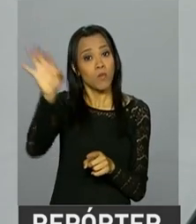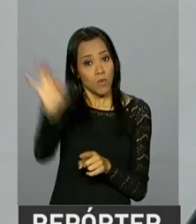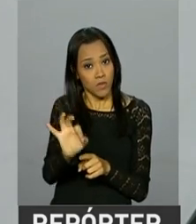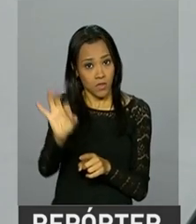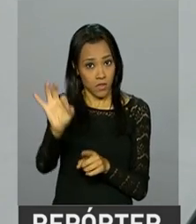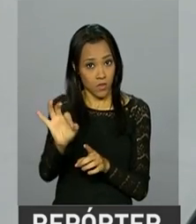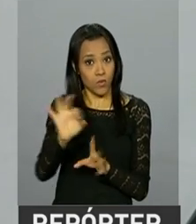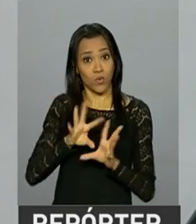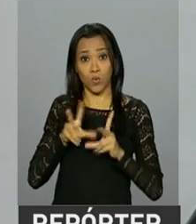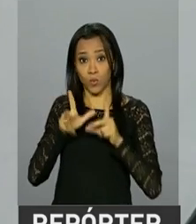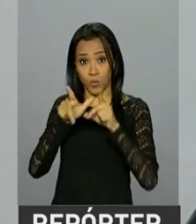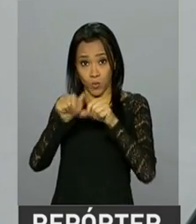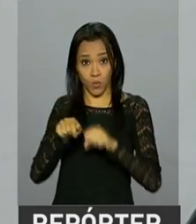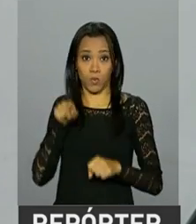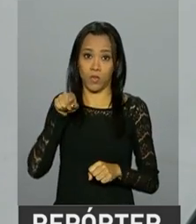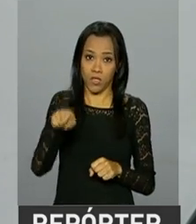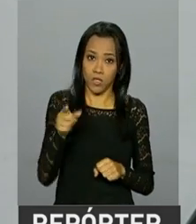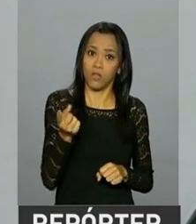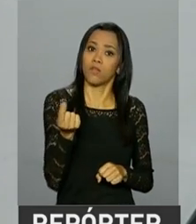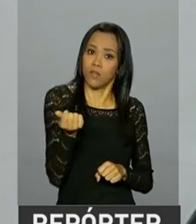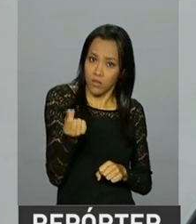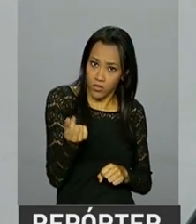55% de tudo isso,